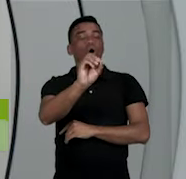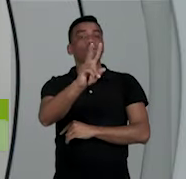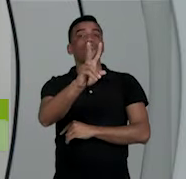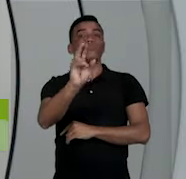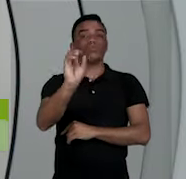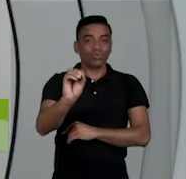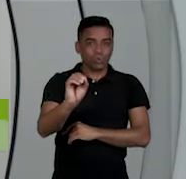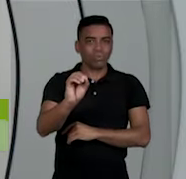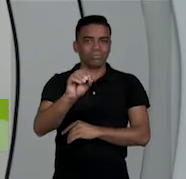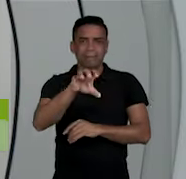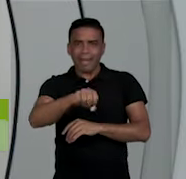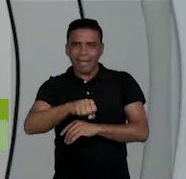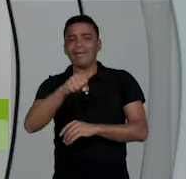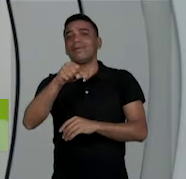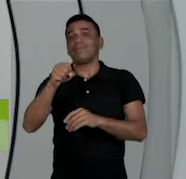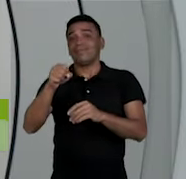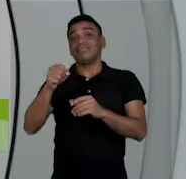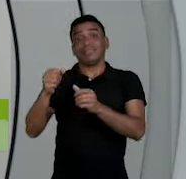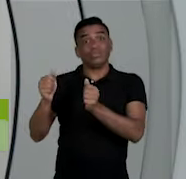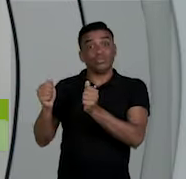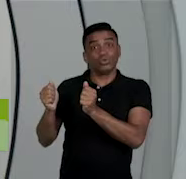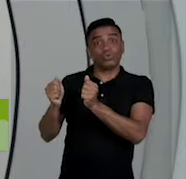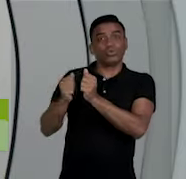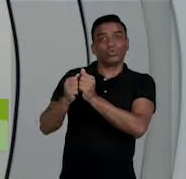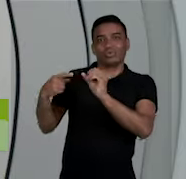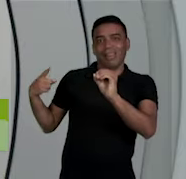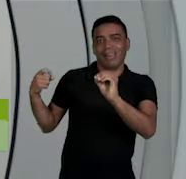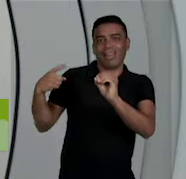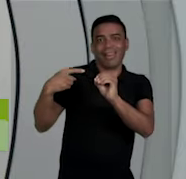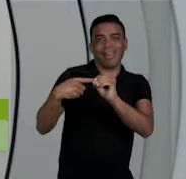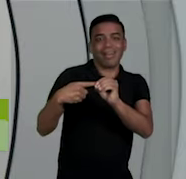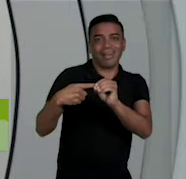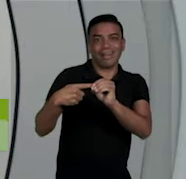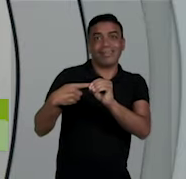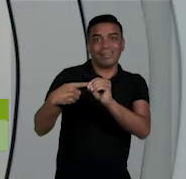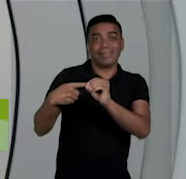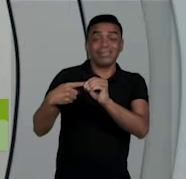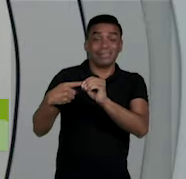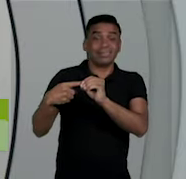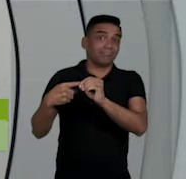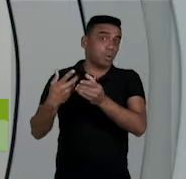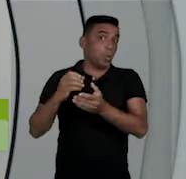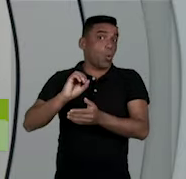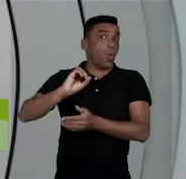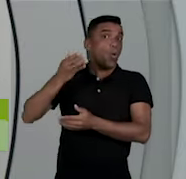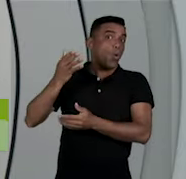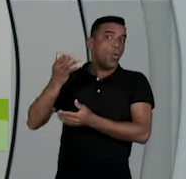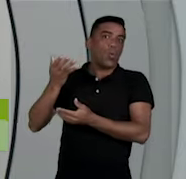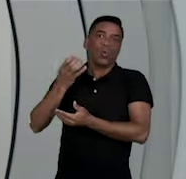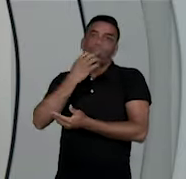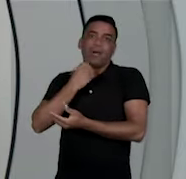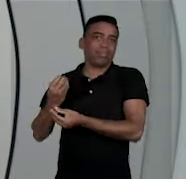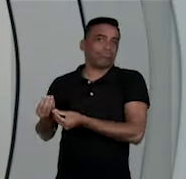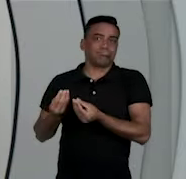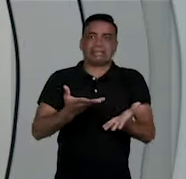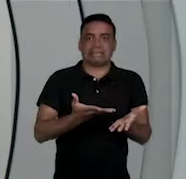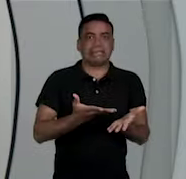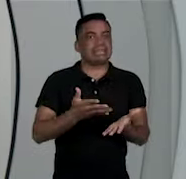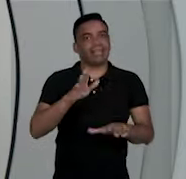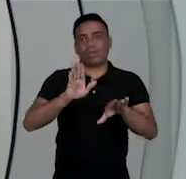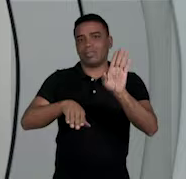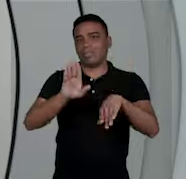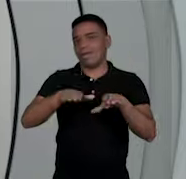mulher e juntar com o gameta do parceiro ou então um espermatozoide doador. Isso vai depender muito